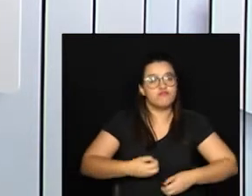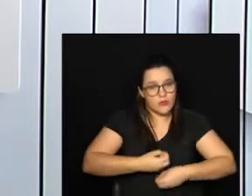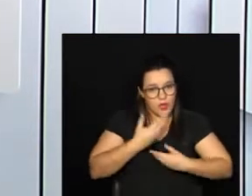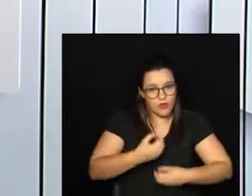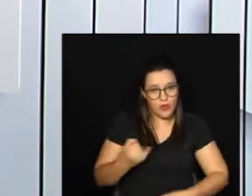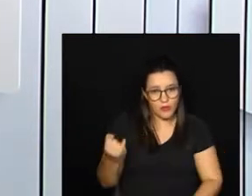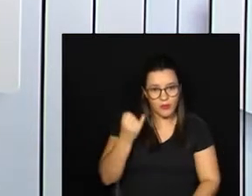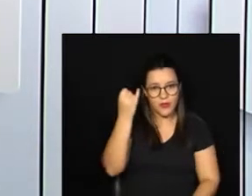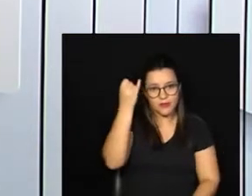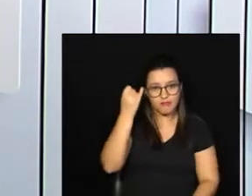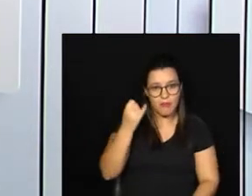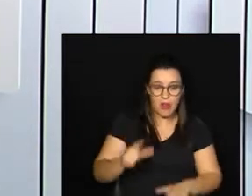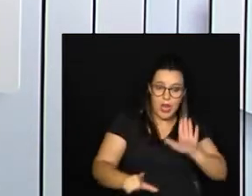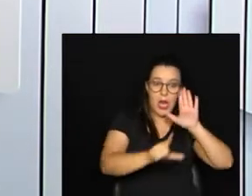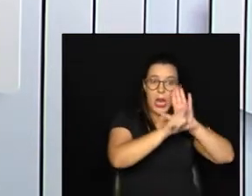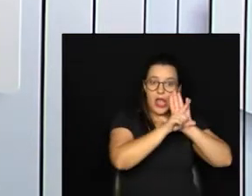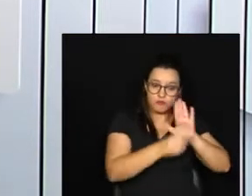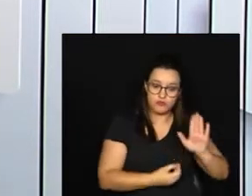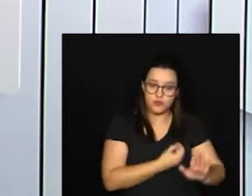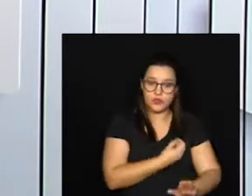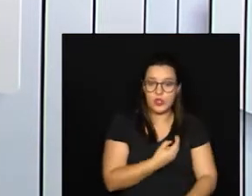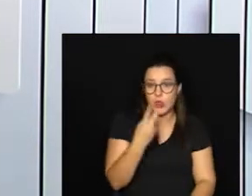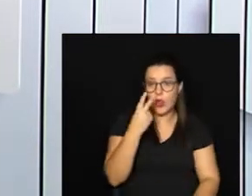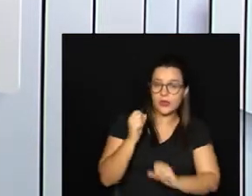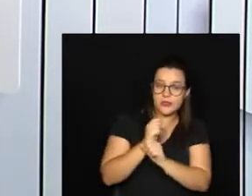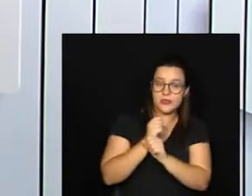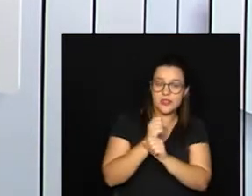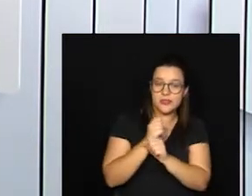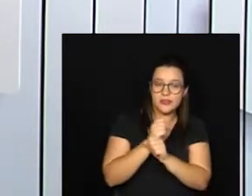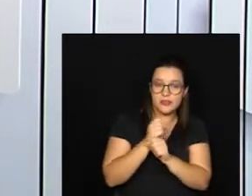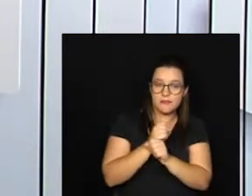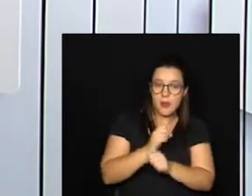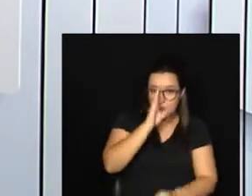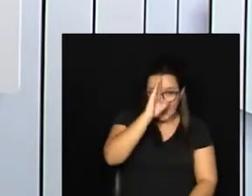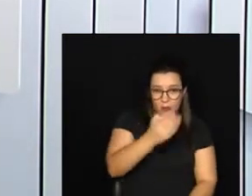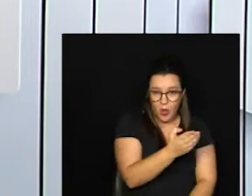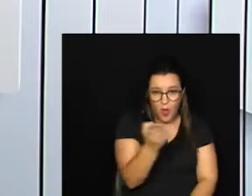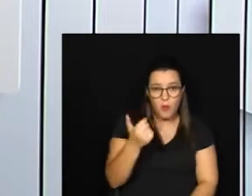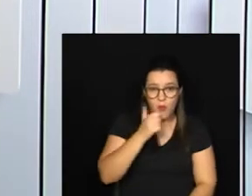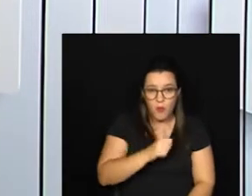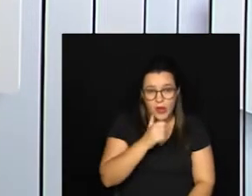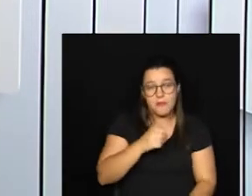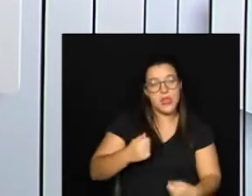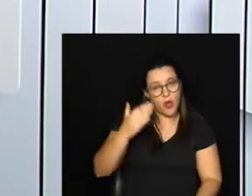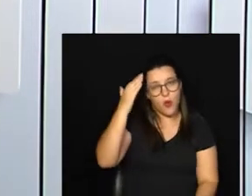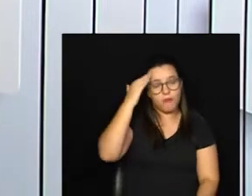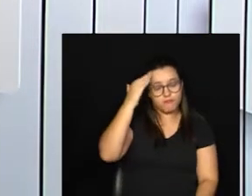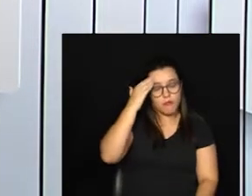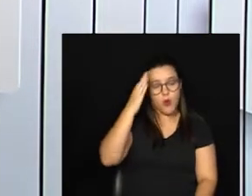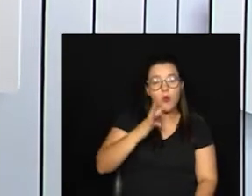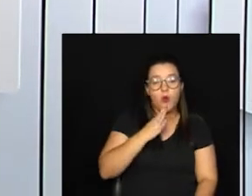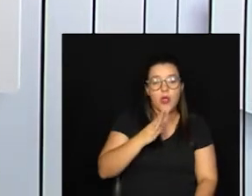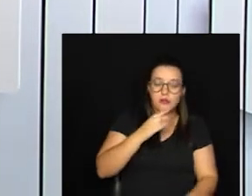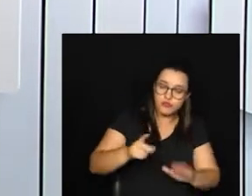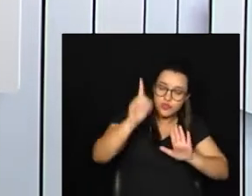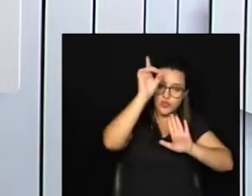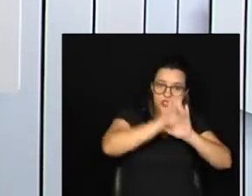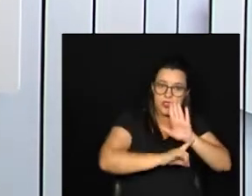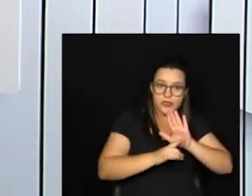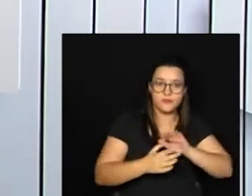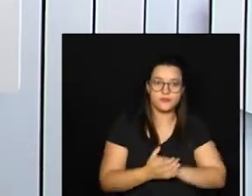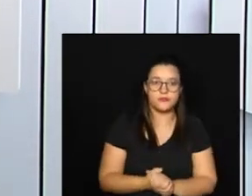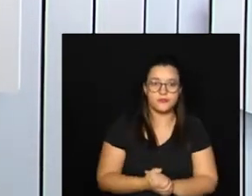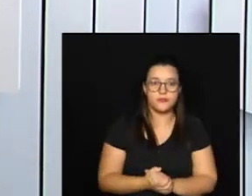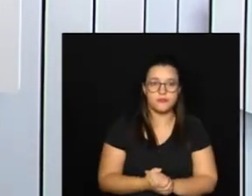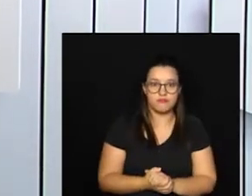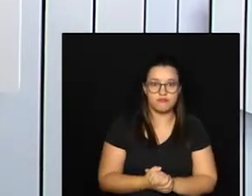importantes aí, já que a lei completou 2 anos em vigor e principalmente você, mulher, precisa saber dos seus direitos. As escolas de